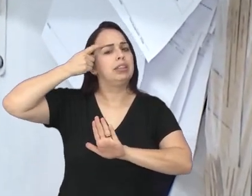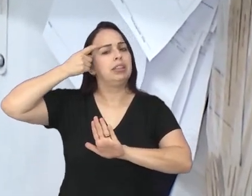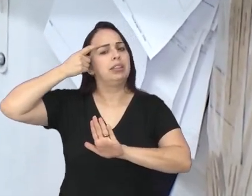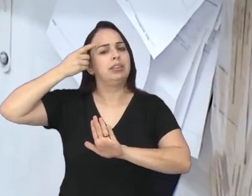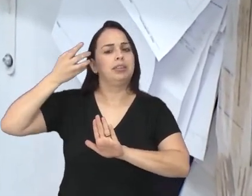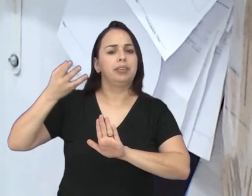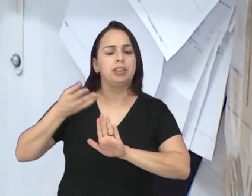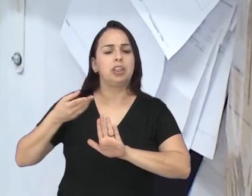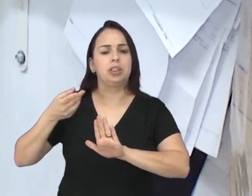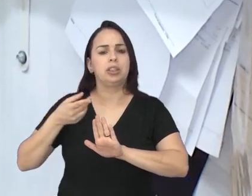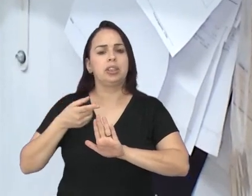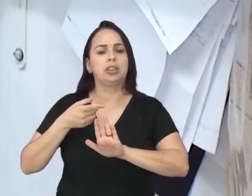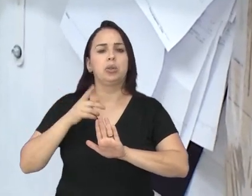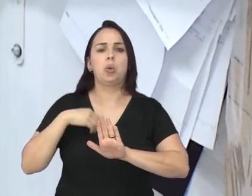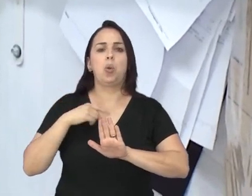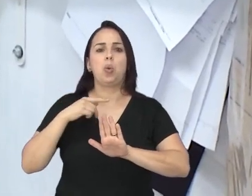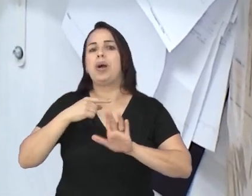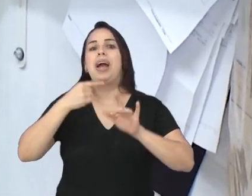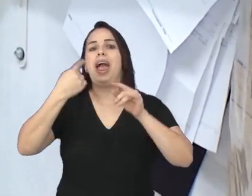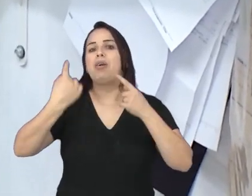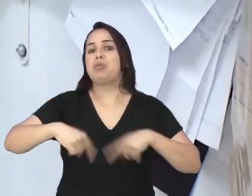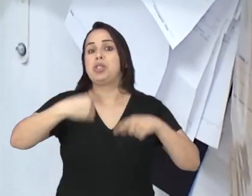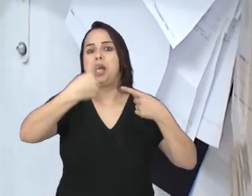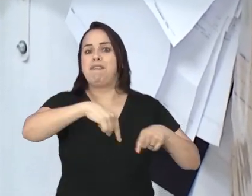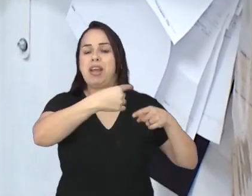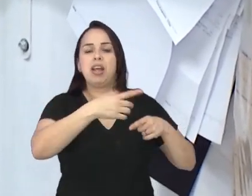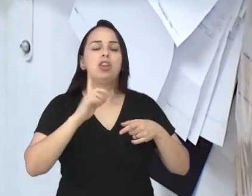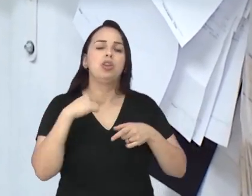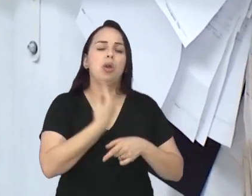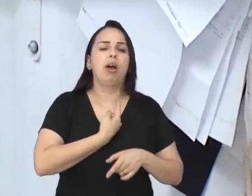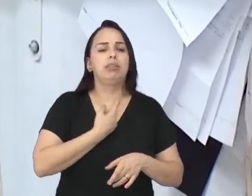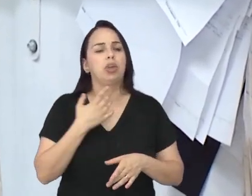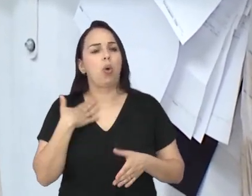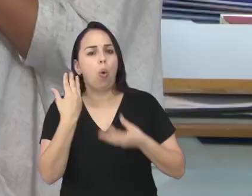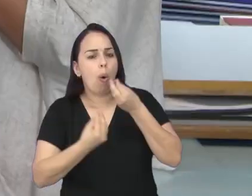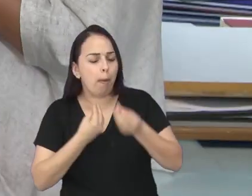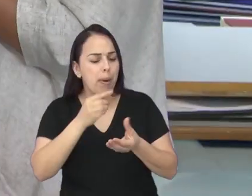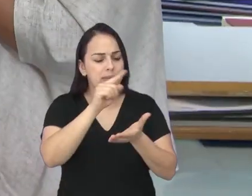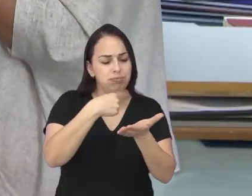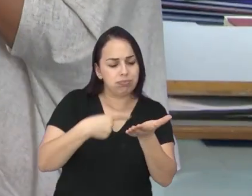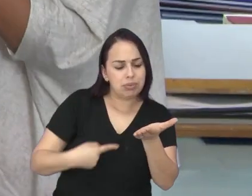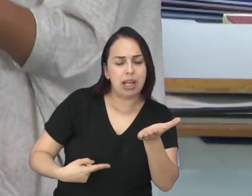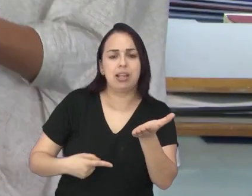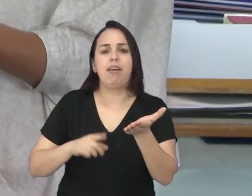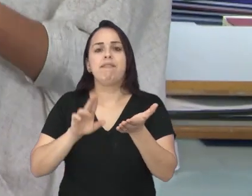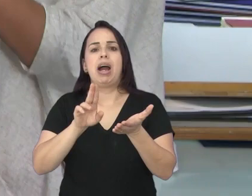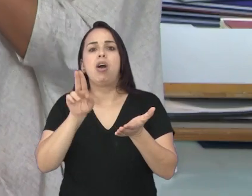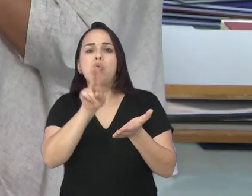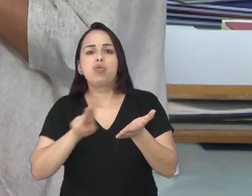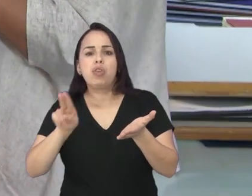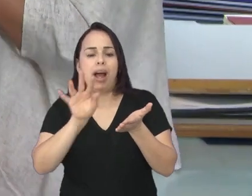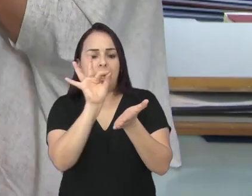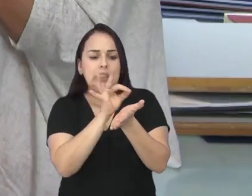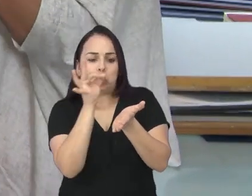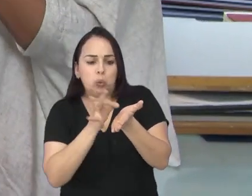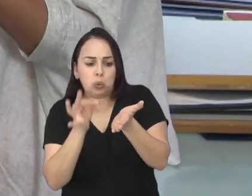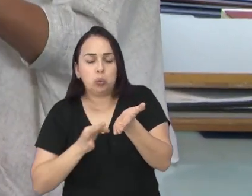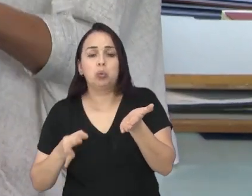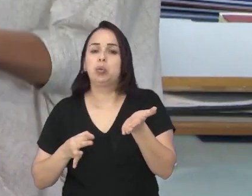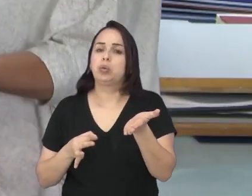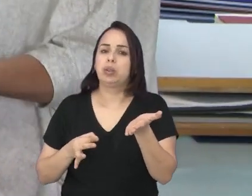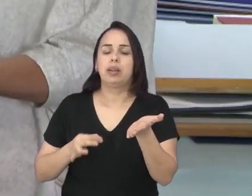com os diferentes desafios, né? Então, como é que a gente vai ser encadernado? Não vai? Vai usar costura ou não?